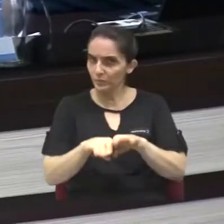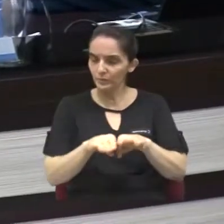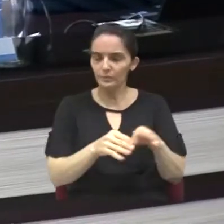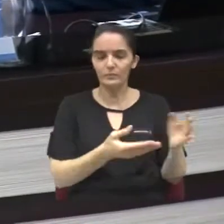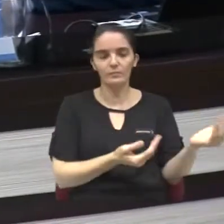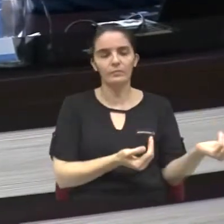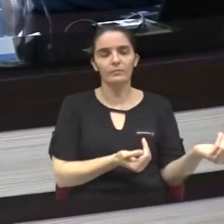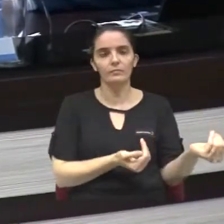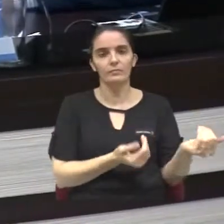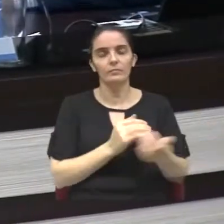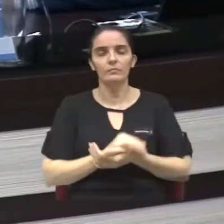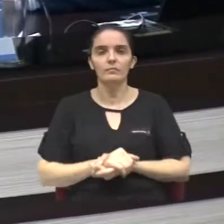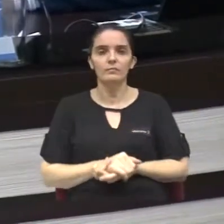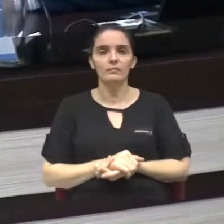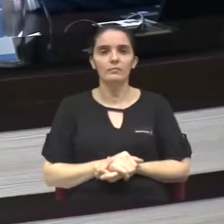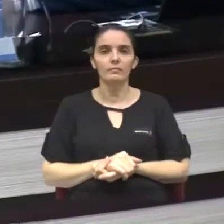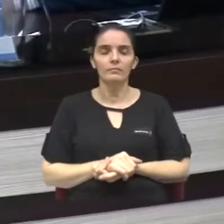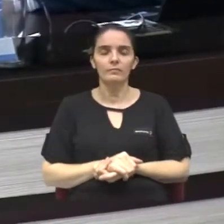da outras